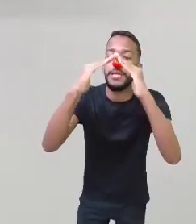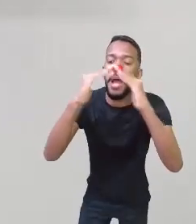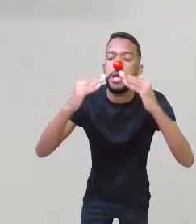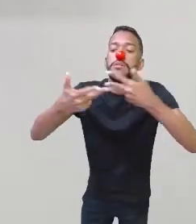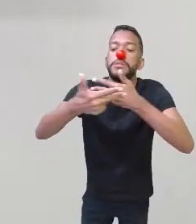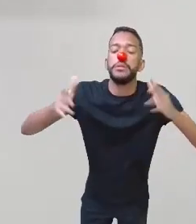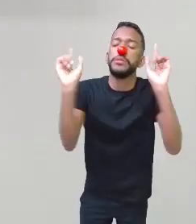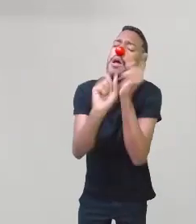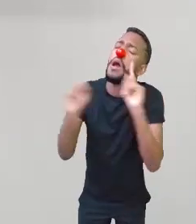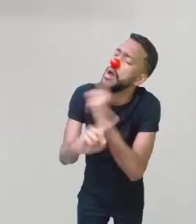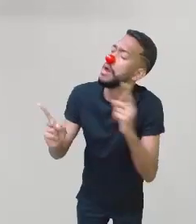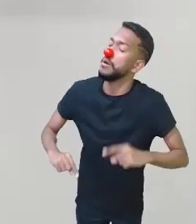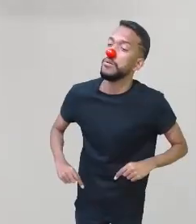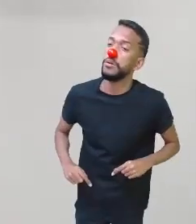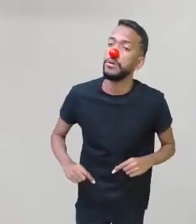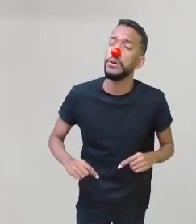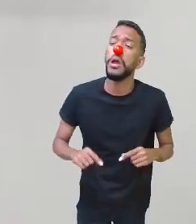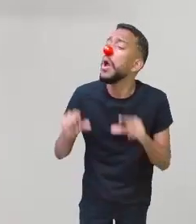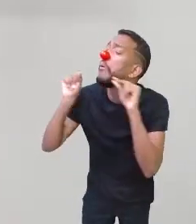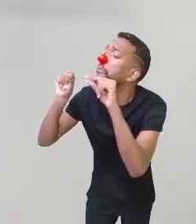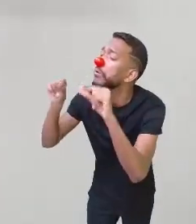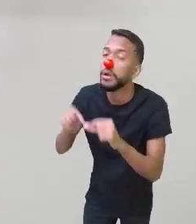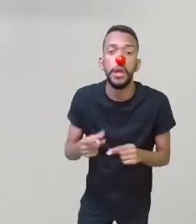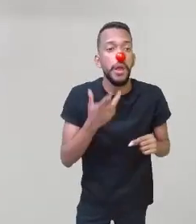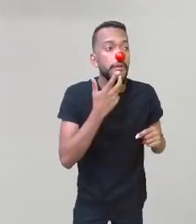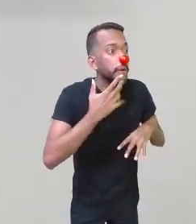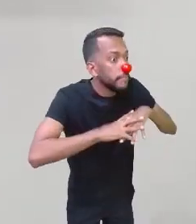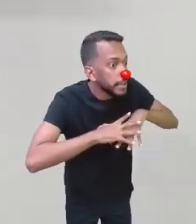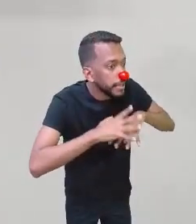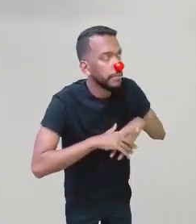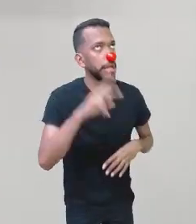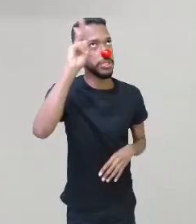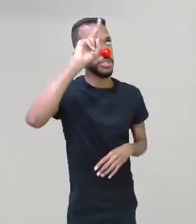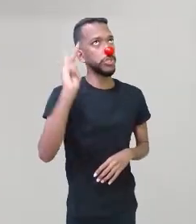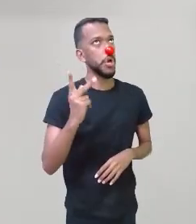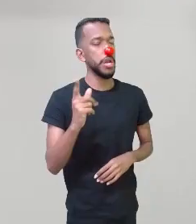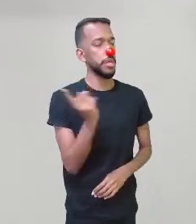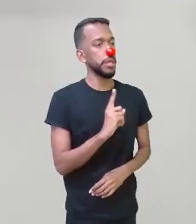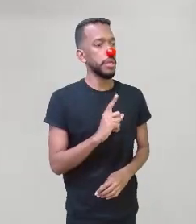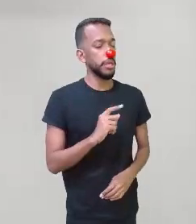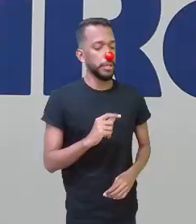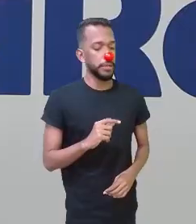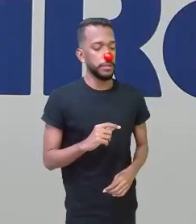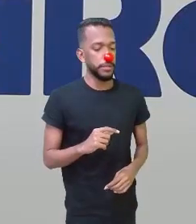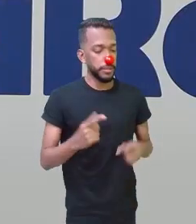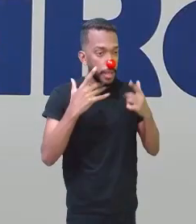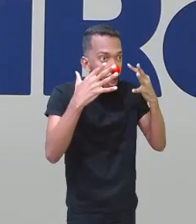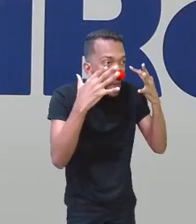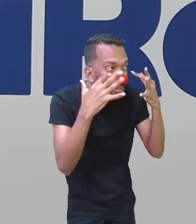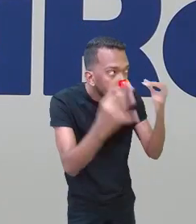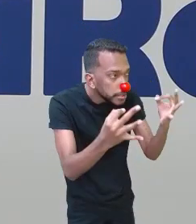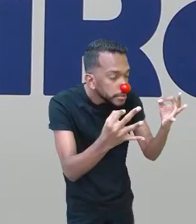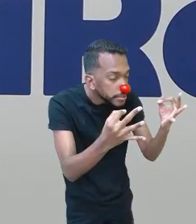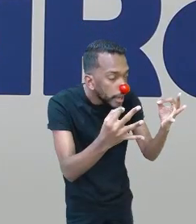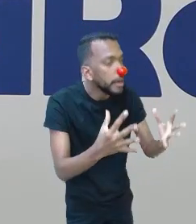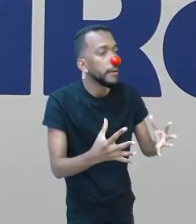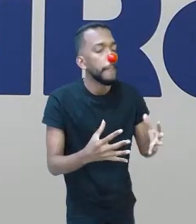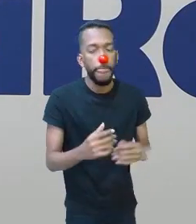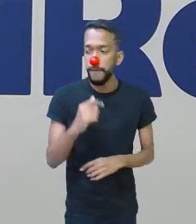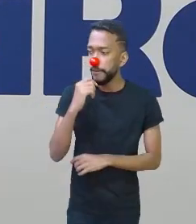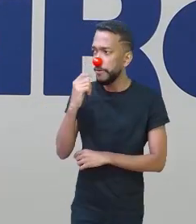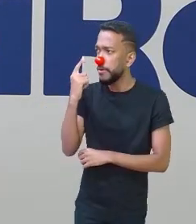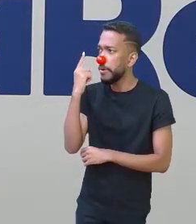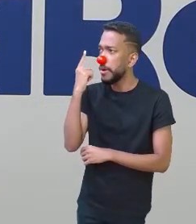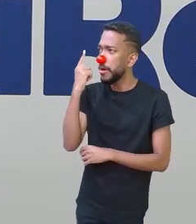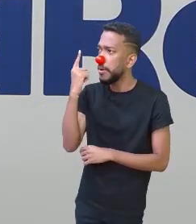casa, não, menino. E é o quê? Eu tô falando de matemática, não é história? Presta atenção. Um